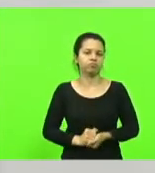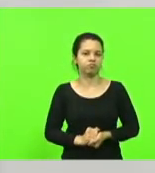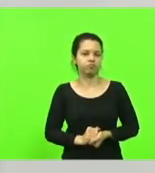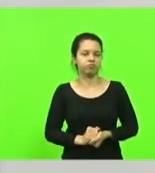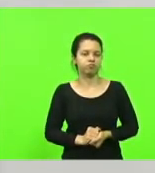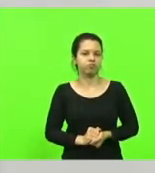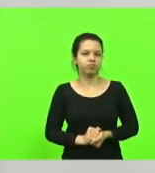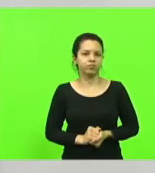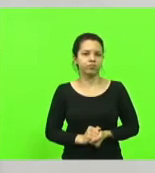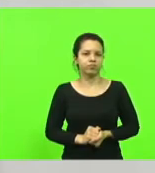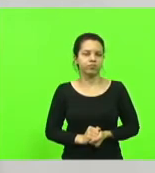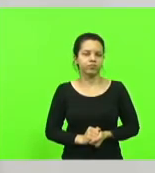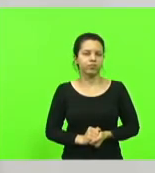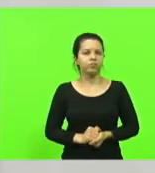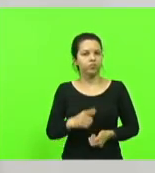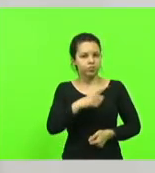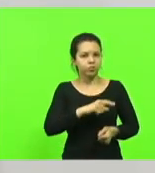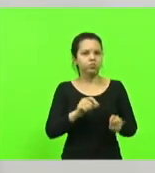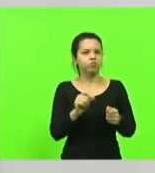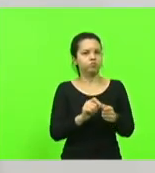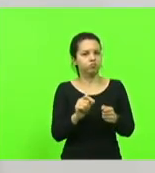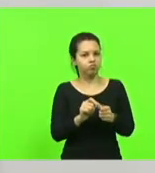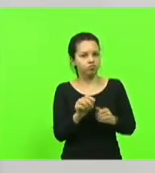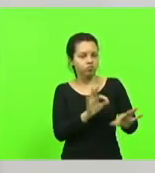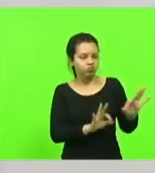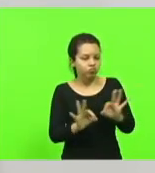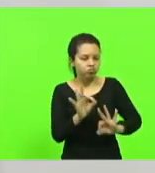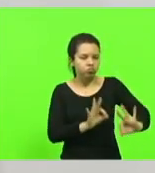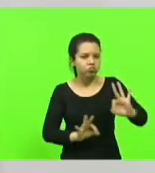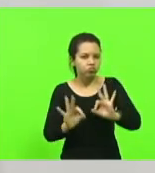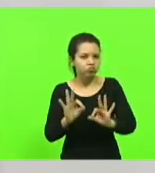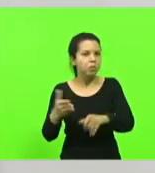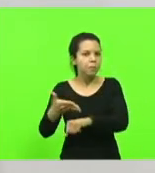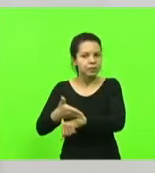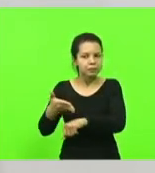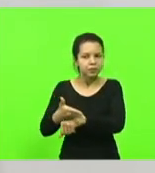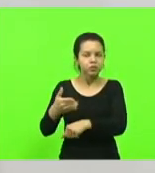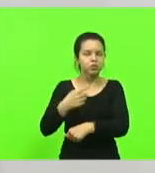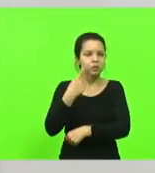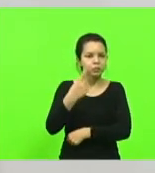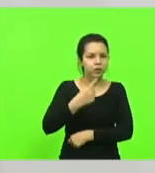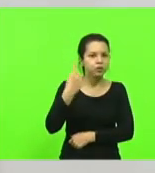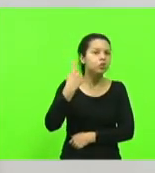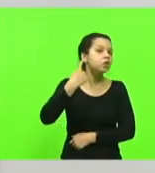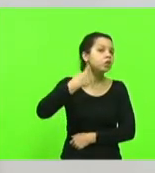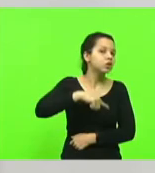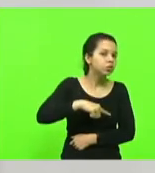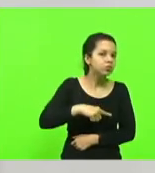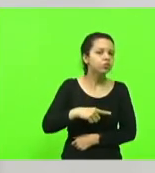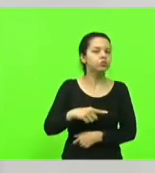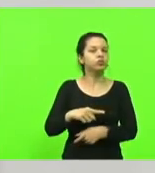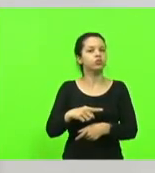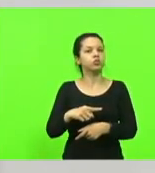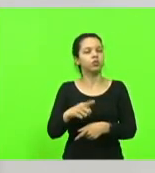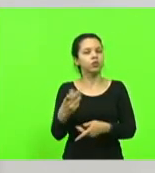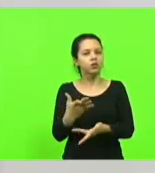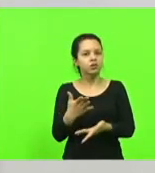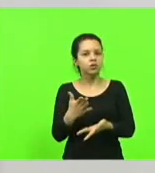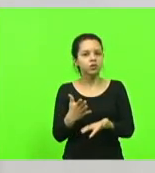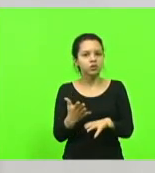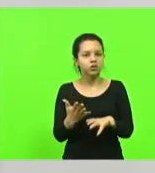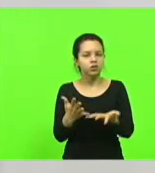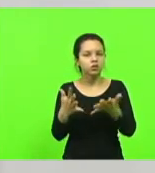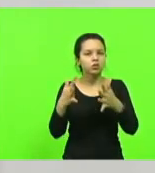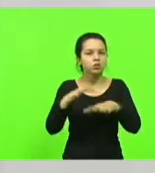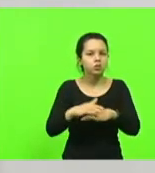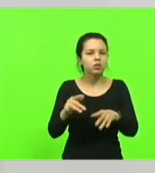fizemos aqui os reparos, e aí com a participação importante do deputado Silvio Drevec, que incluiu